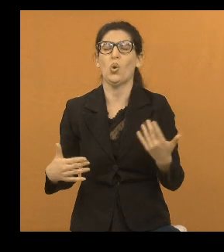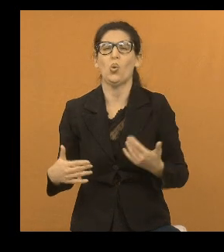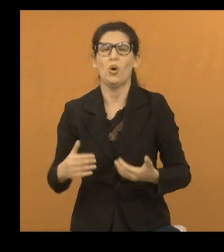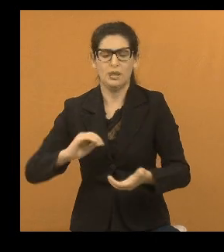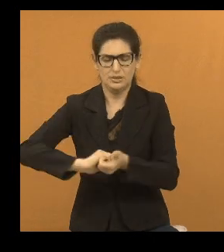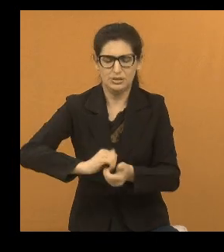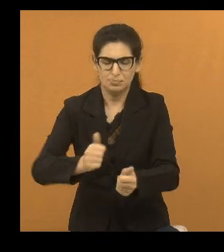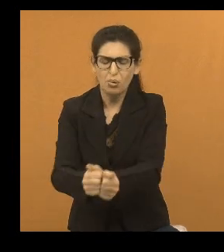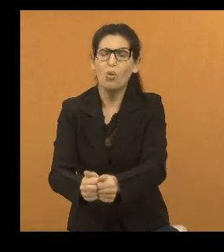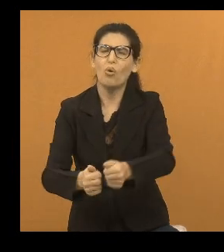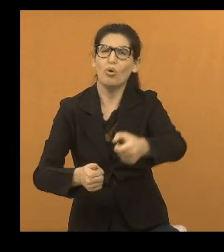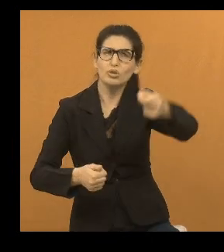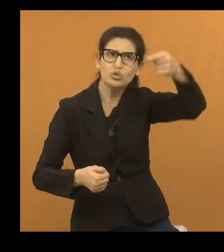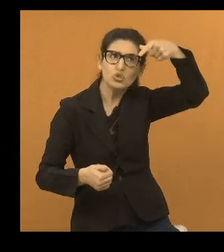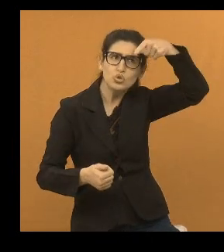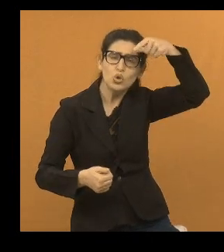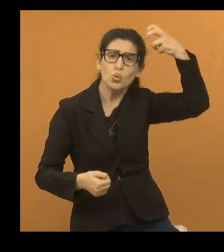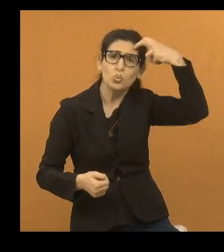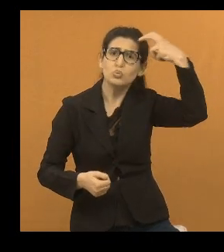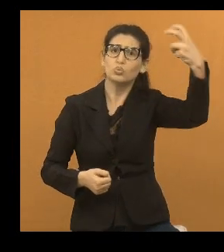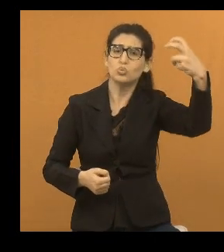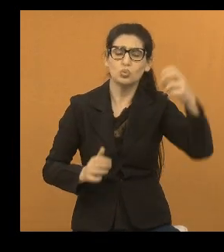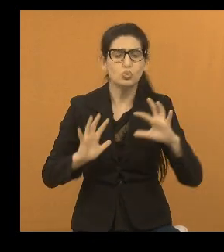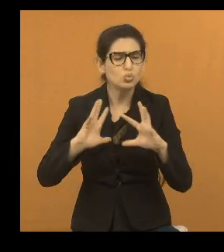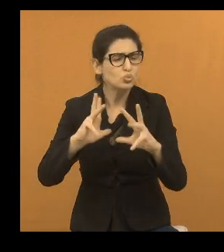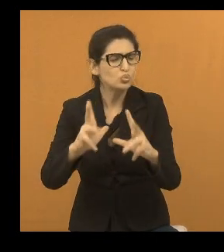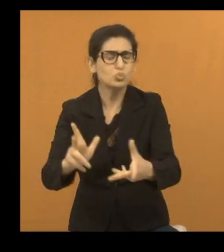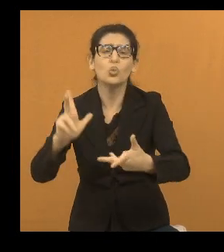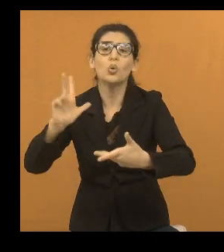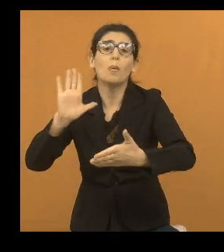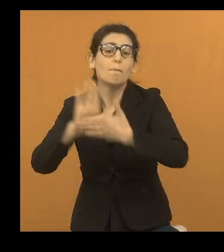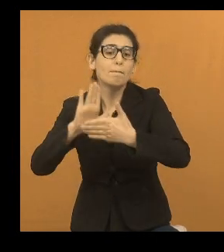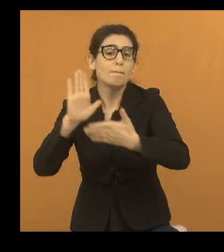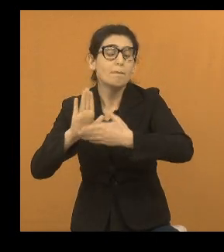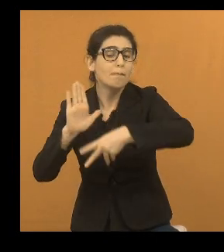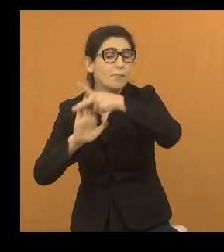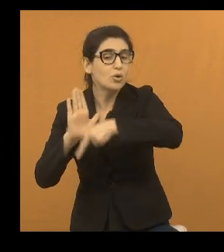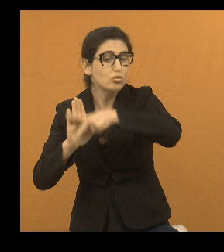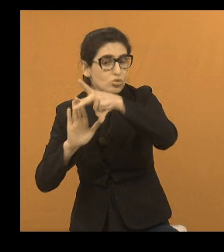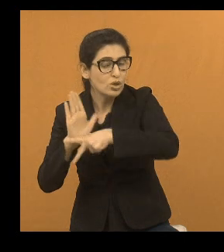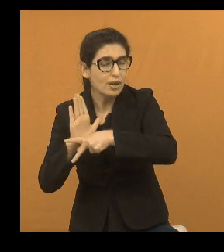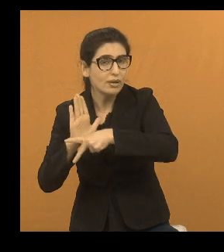Esses projetos estão em fase de discussão com a comunidade.